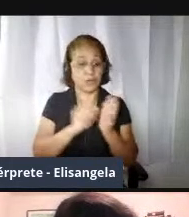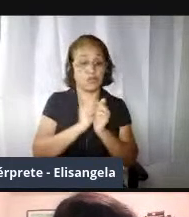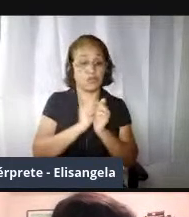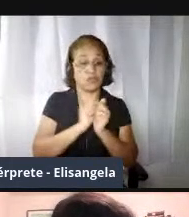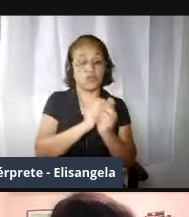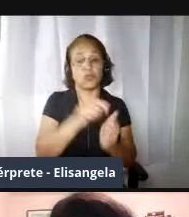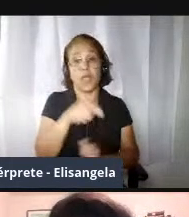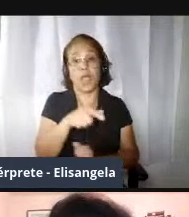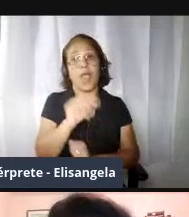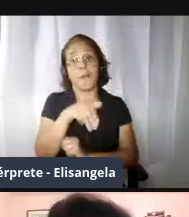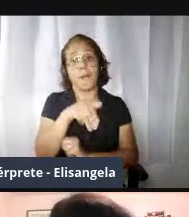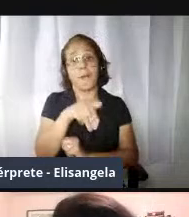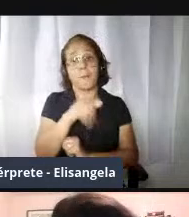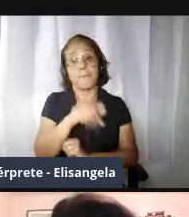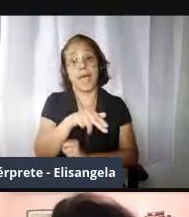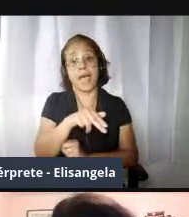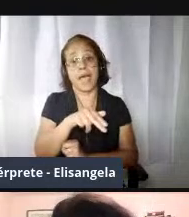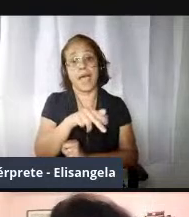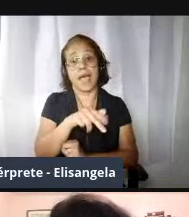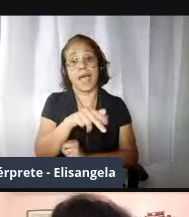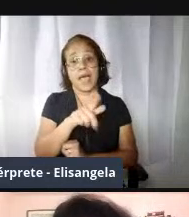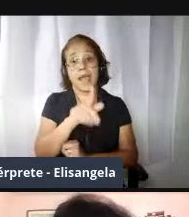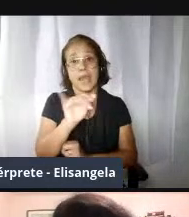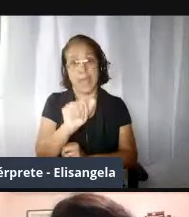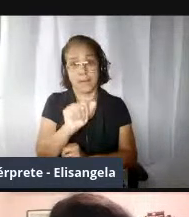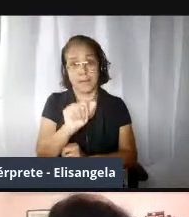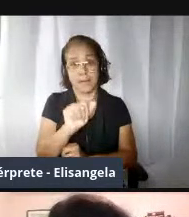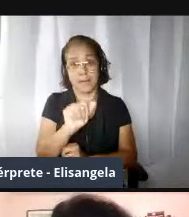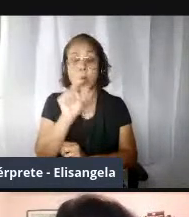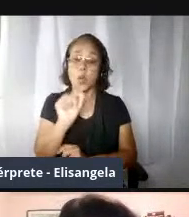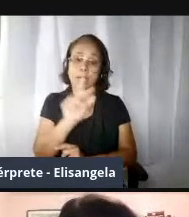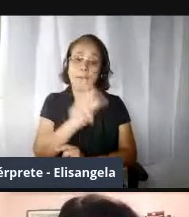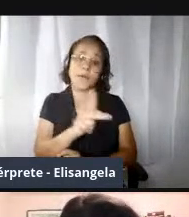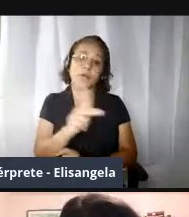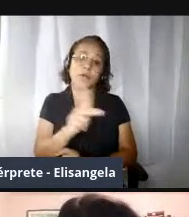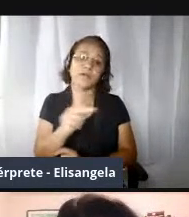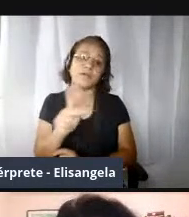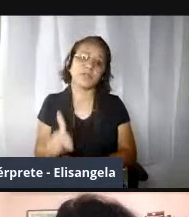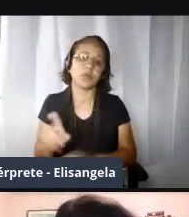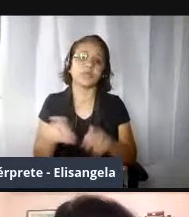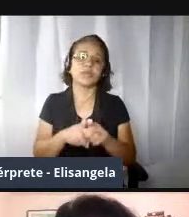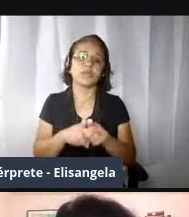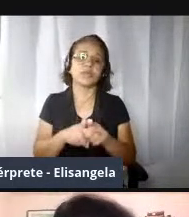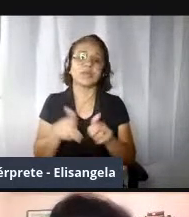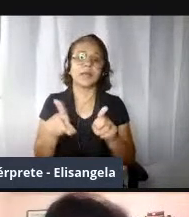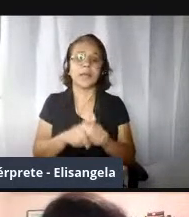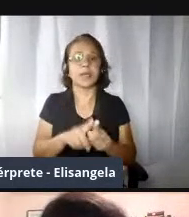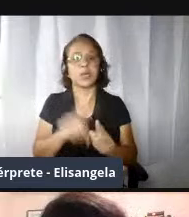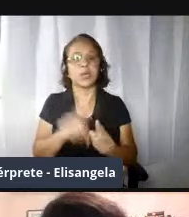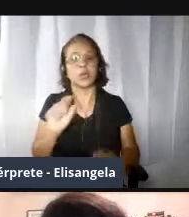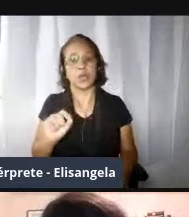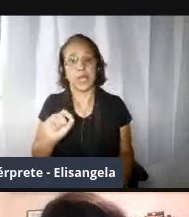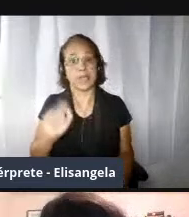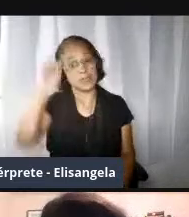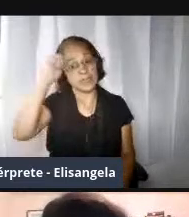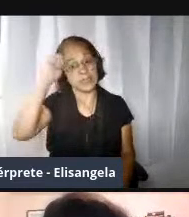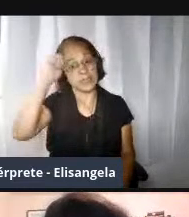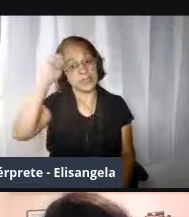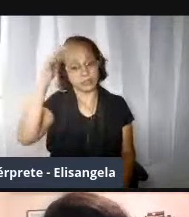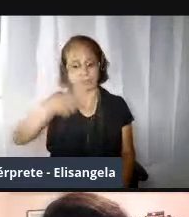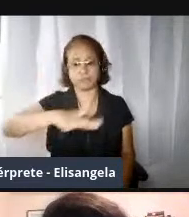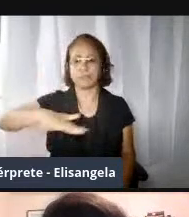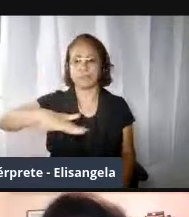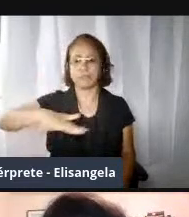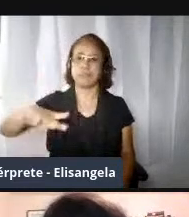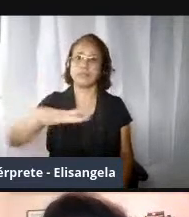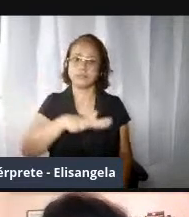os professores, a docência, professores e professoras negros e periféricos, né, que saiu também no ano